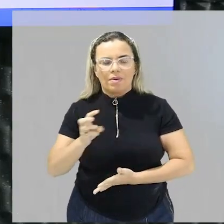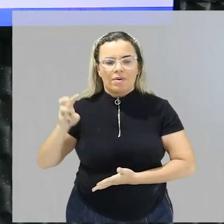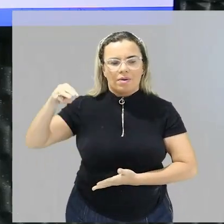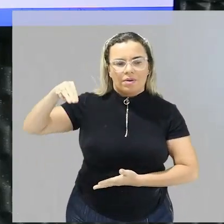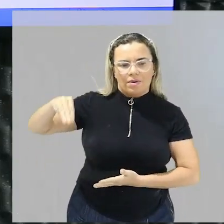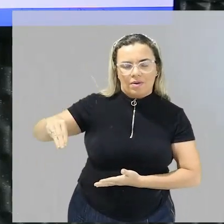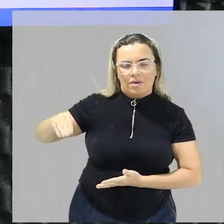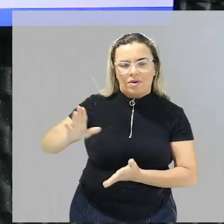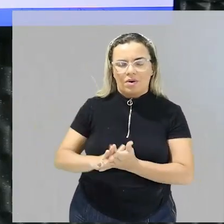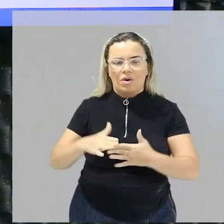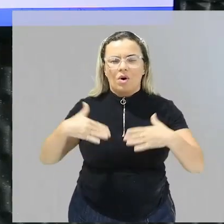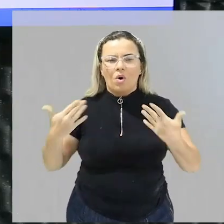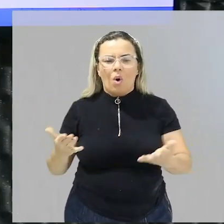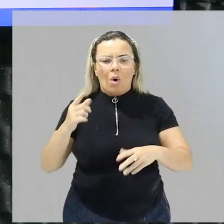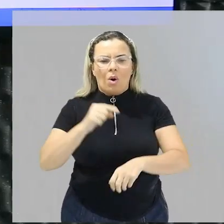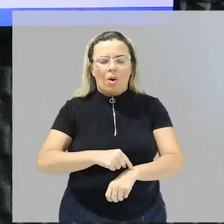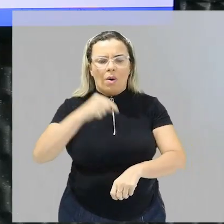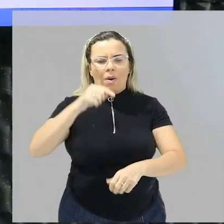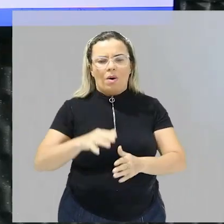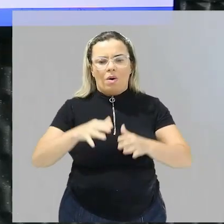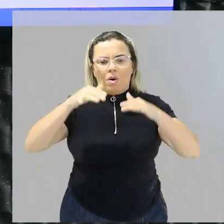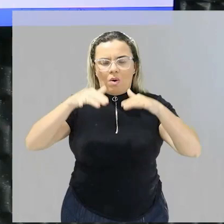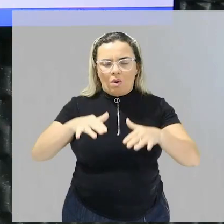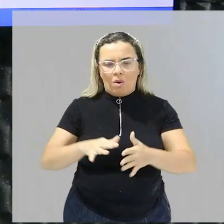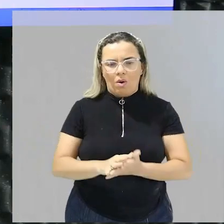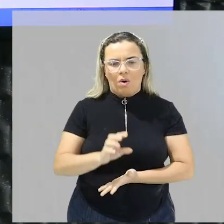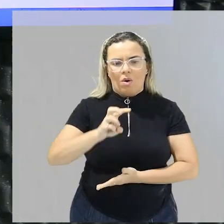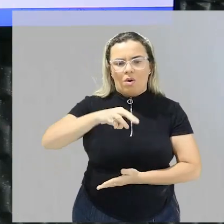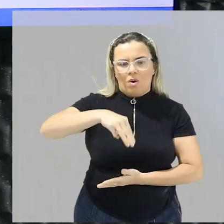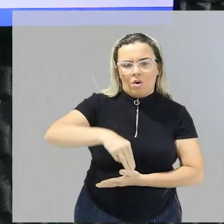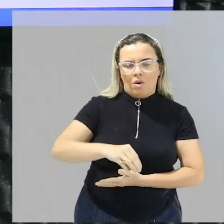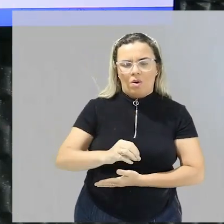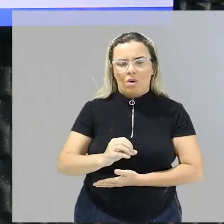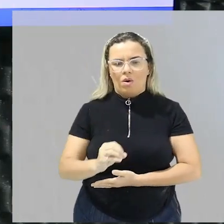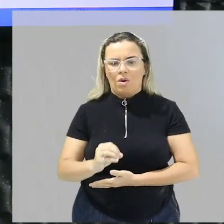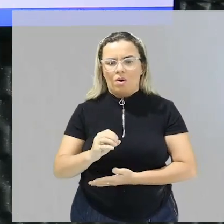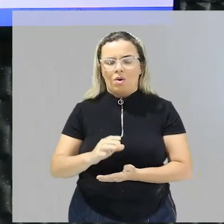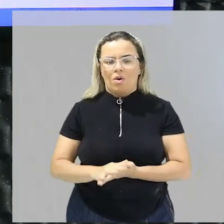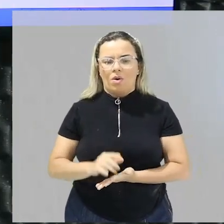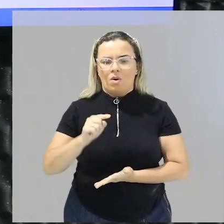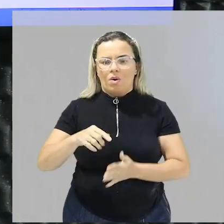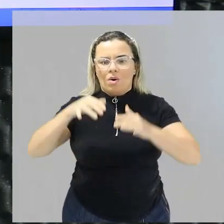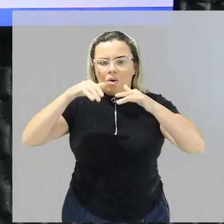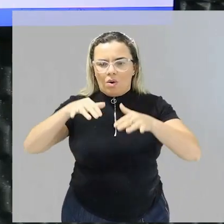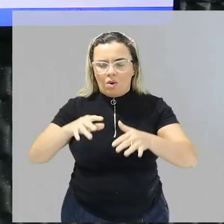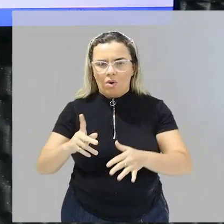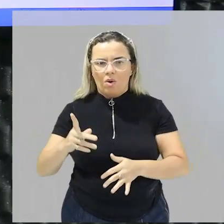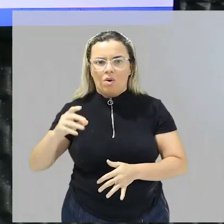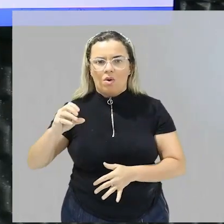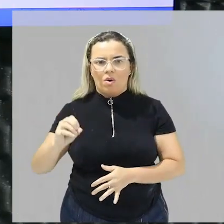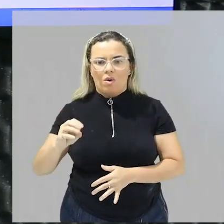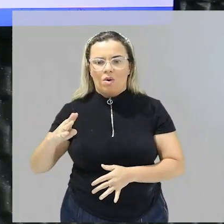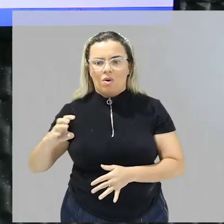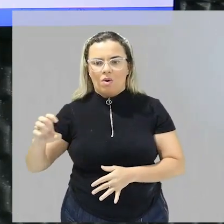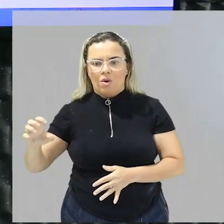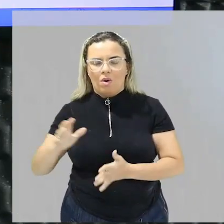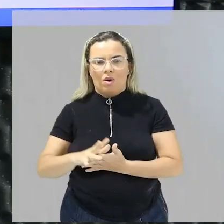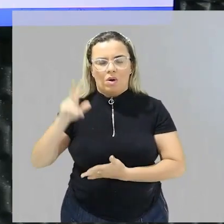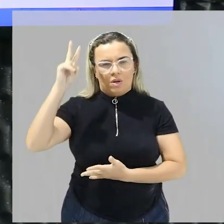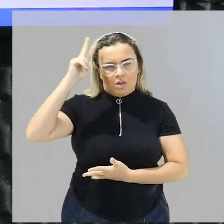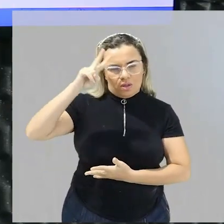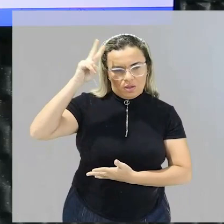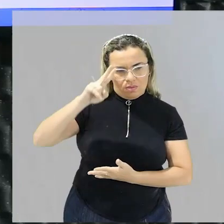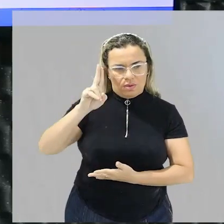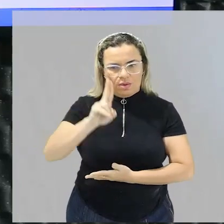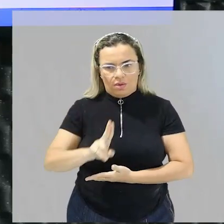matemáticos. Qual foi o momento sísmico, MO, do terremoto de Kobe? E aí lembra que a unidade já foi falada,